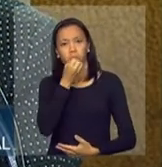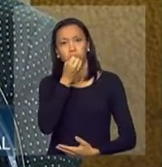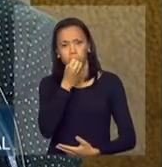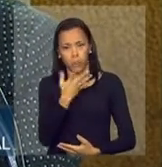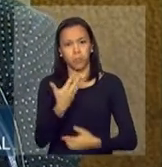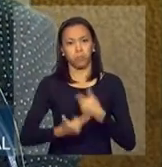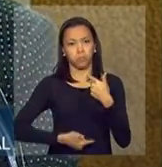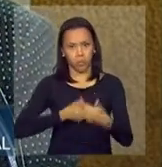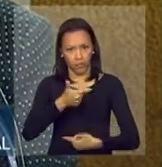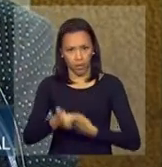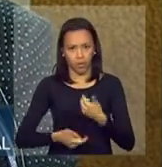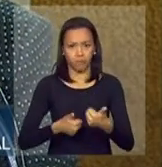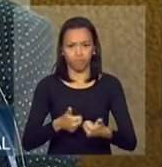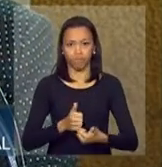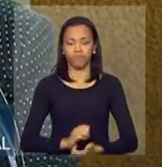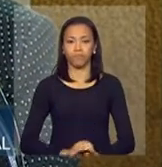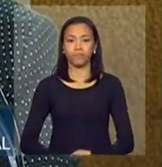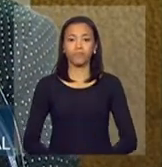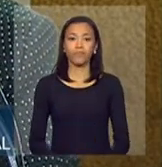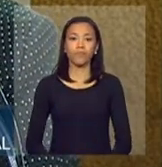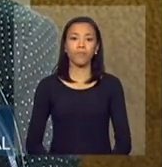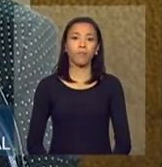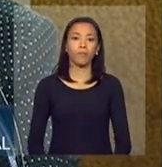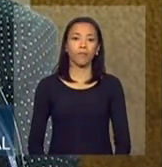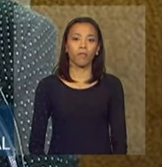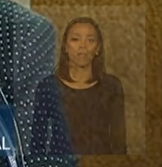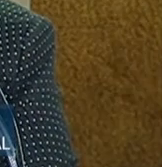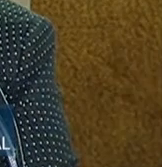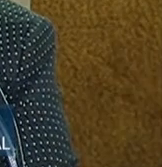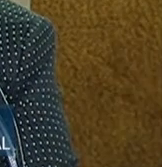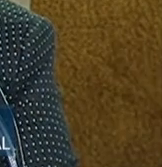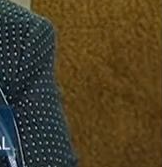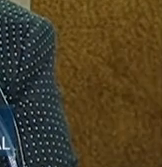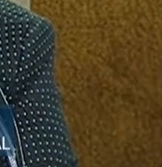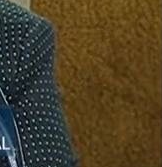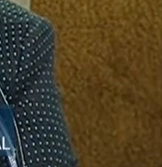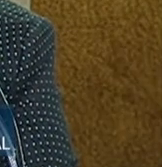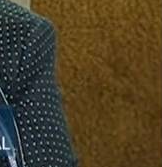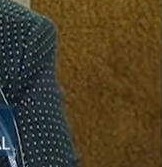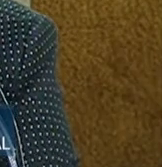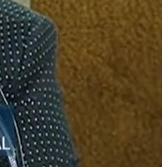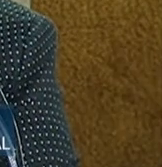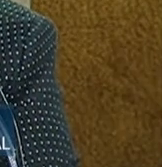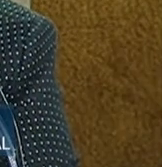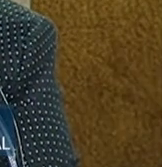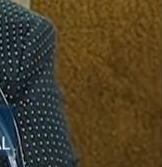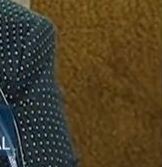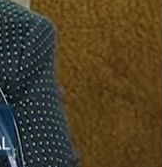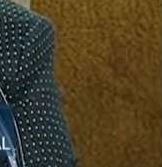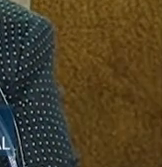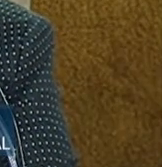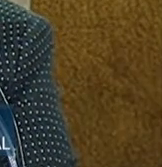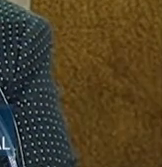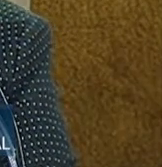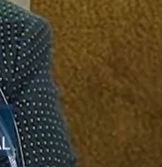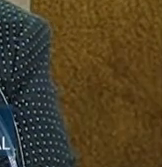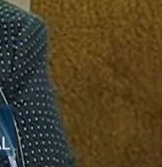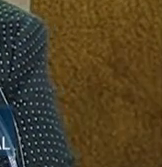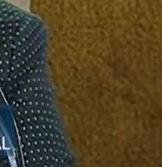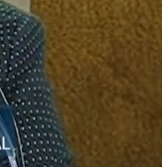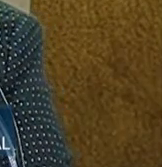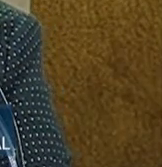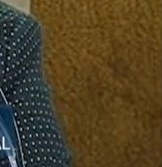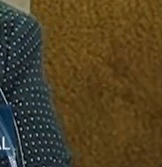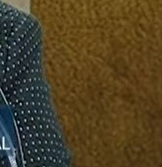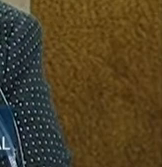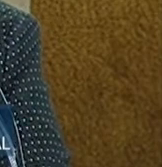feito. Queria cumprimentar aqui os representantes da Ação de Cidadania, que completa hoje